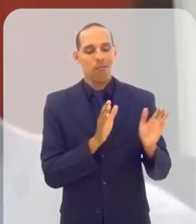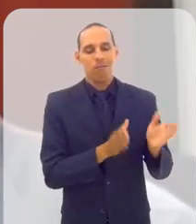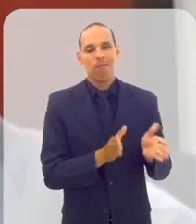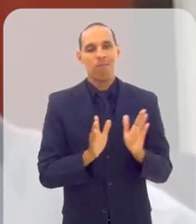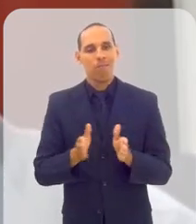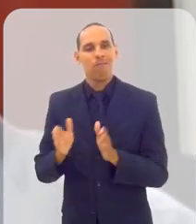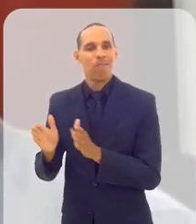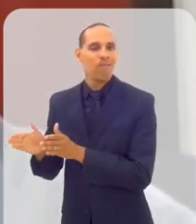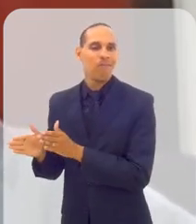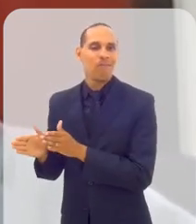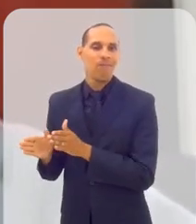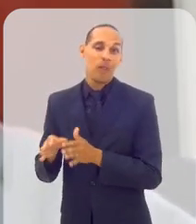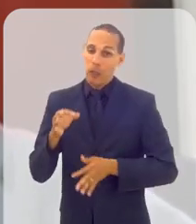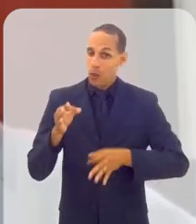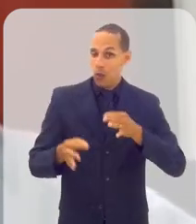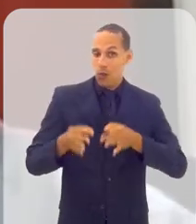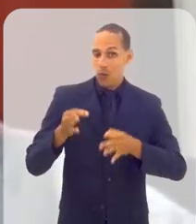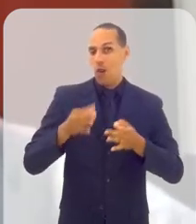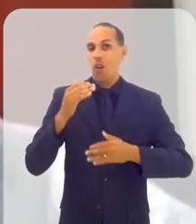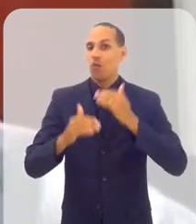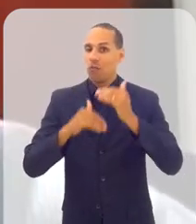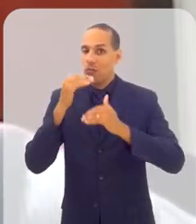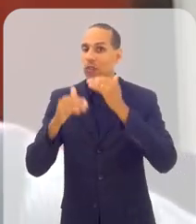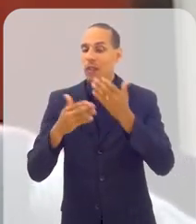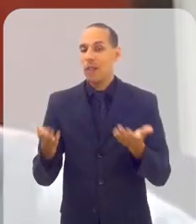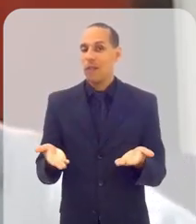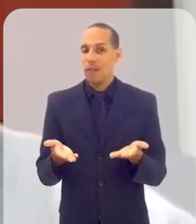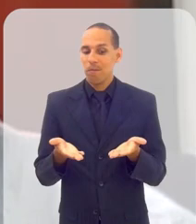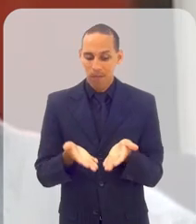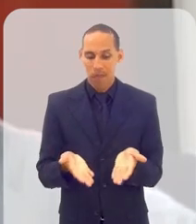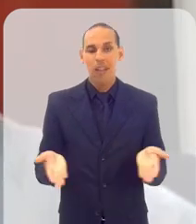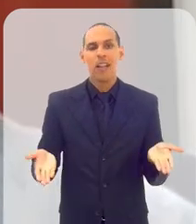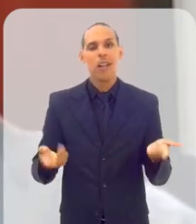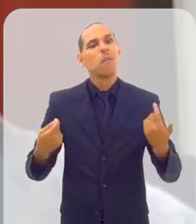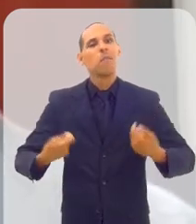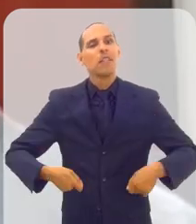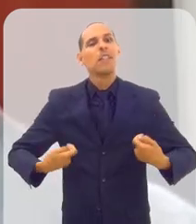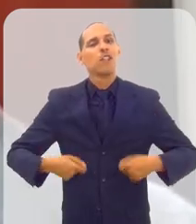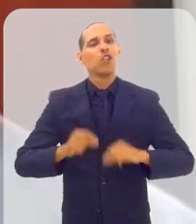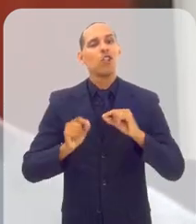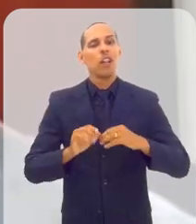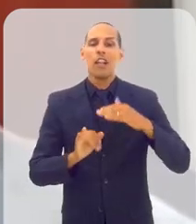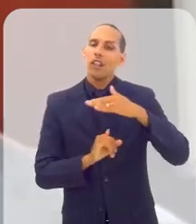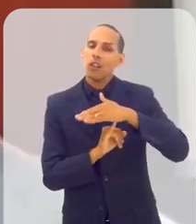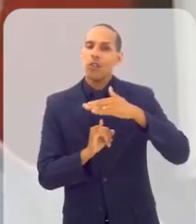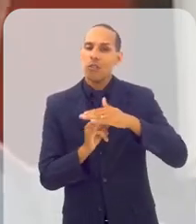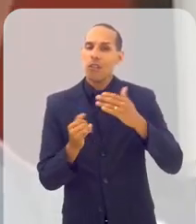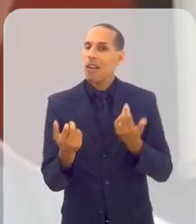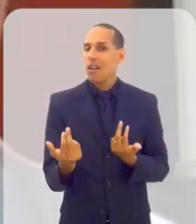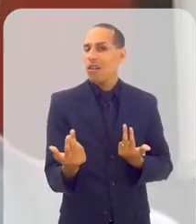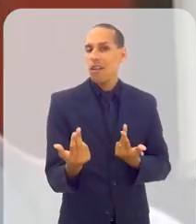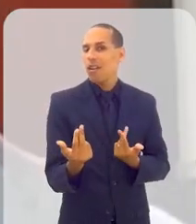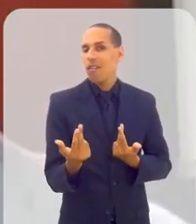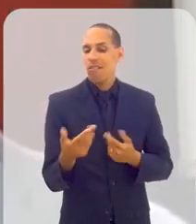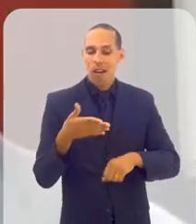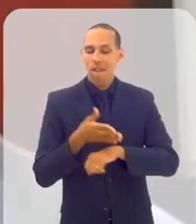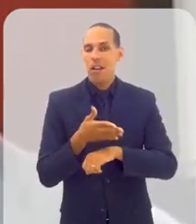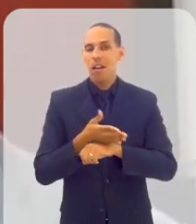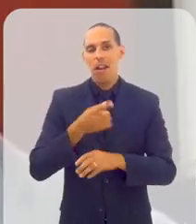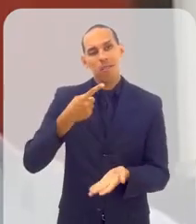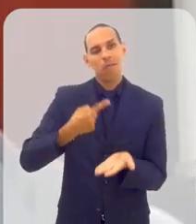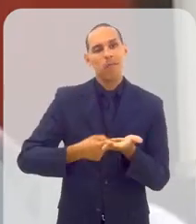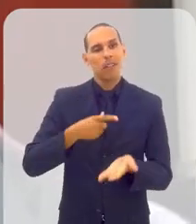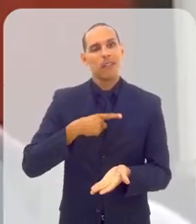Né? O Fórum de Desenvolvimento precisa de instituições como a nossa, né? Que